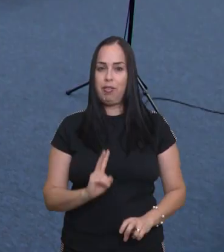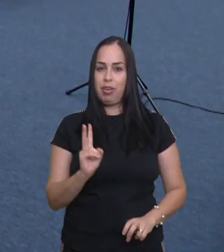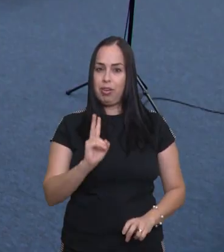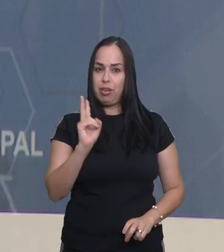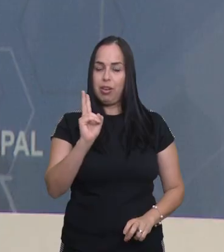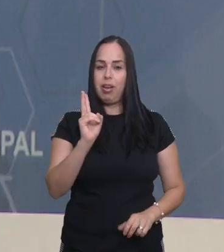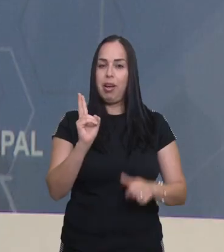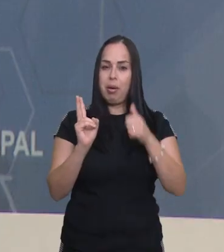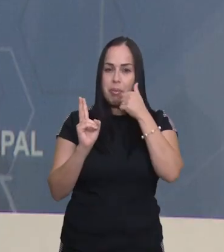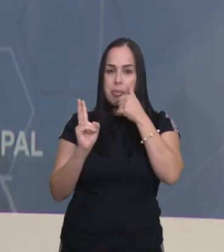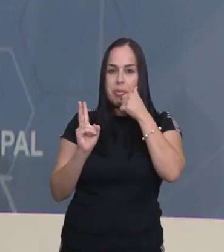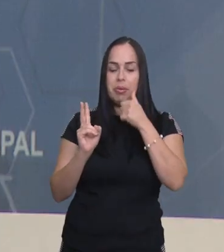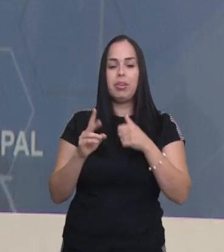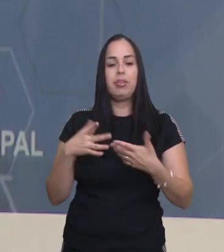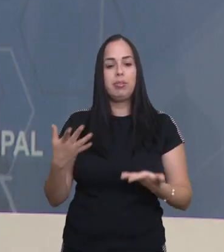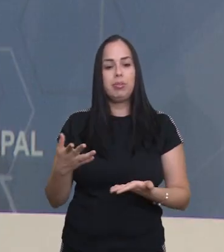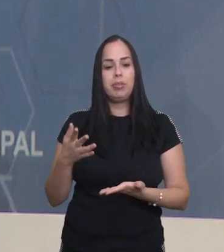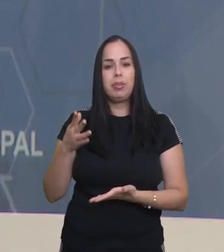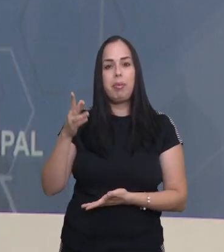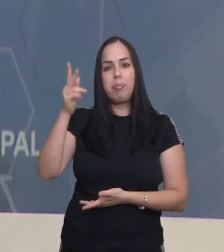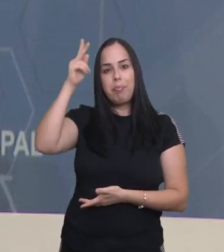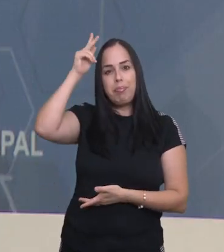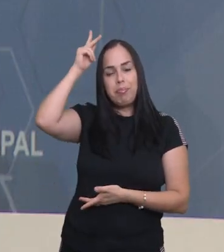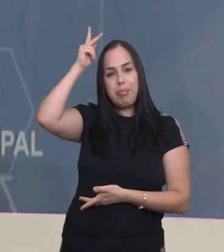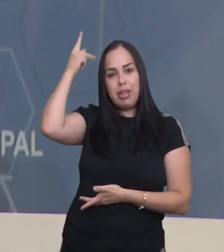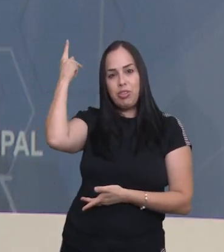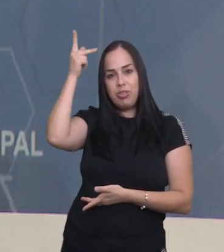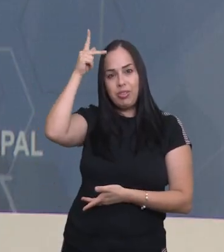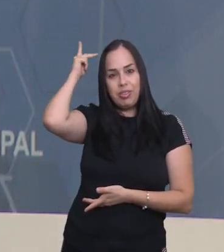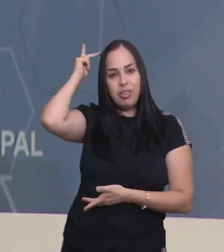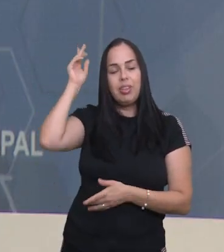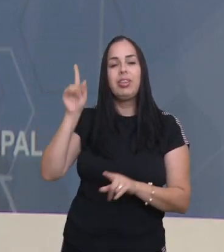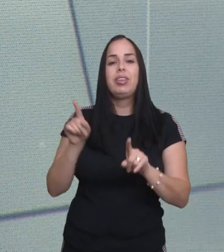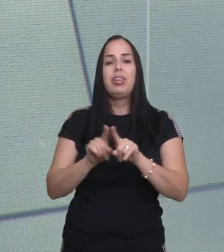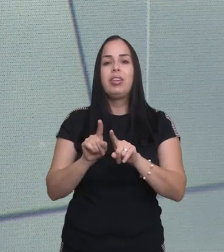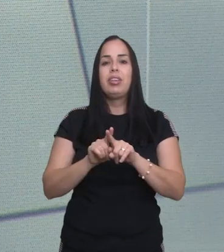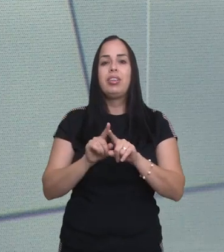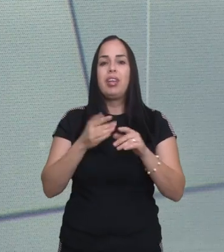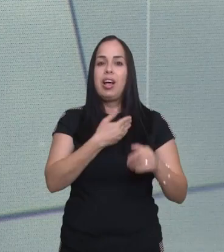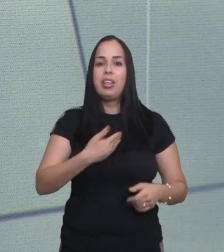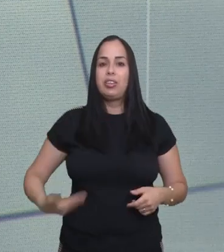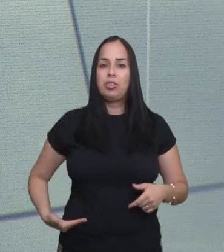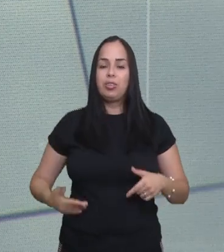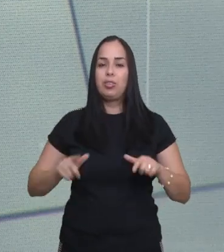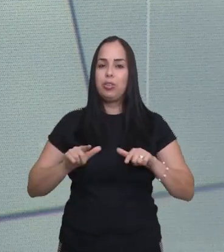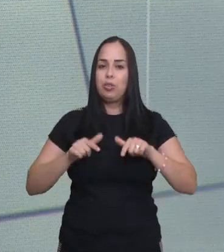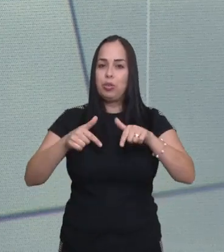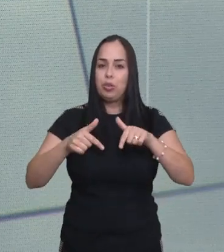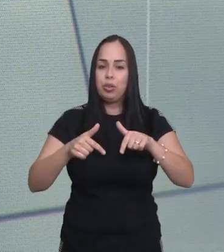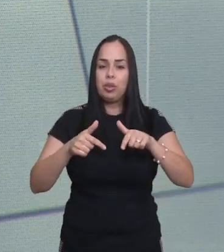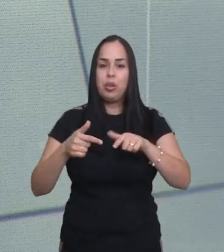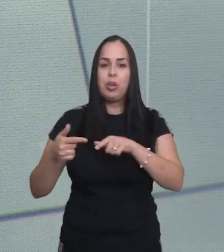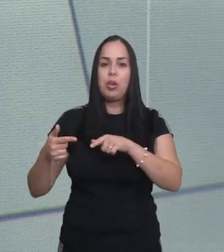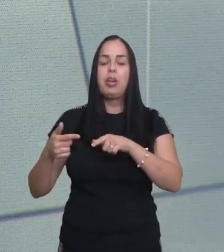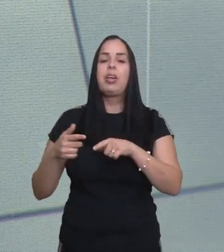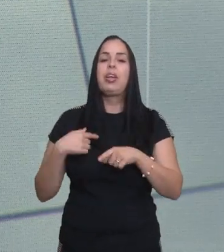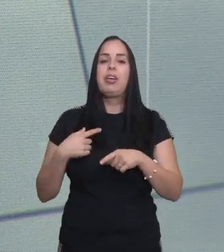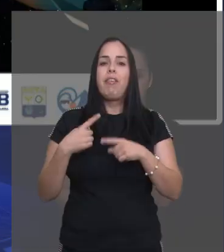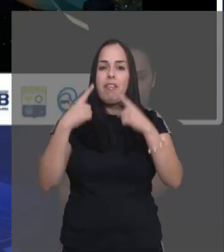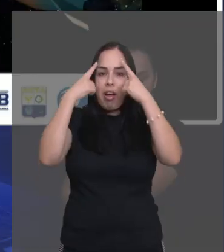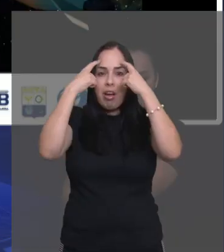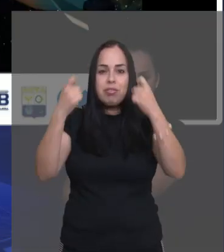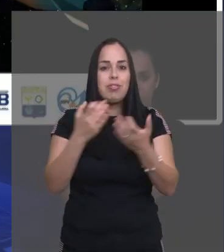das mulheres, o vereador Fernando Petit defendeu ações e políticas públicas para garantir o fim da violência contra as